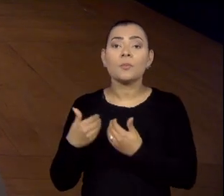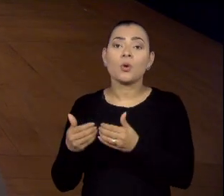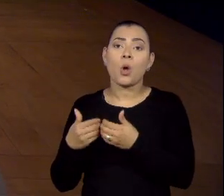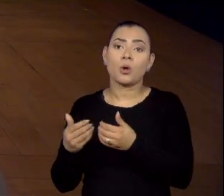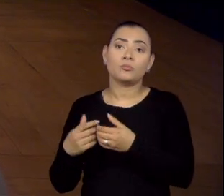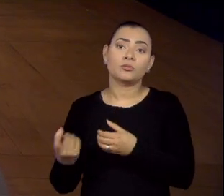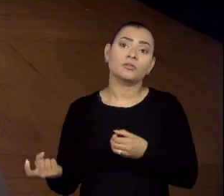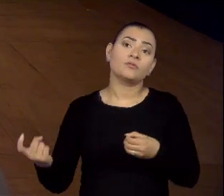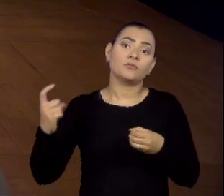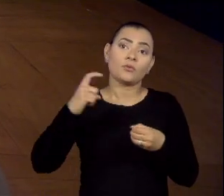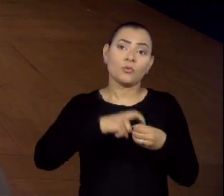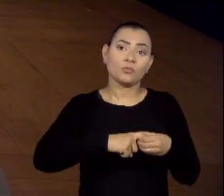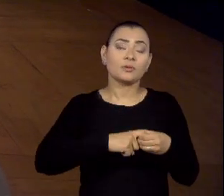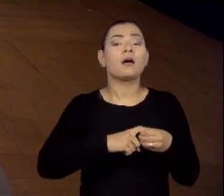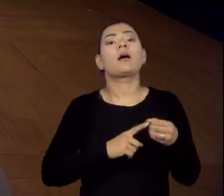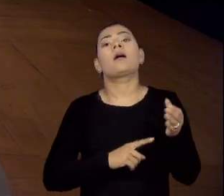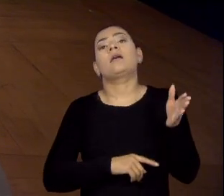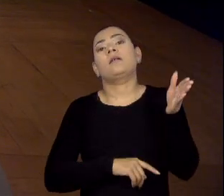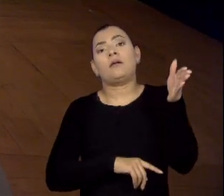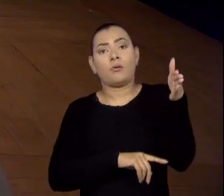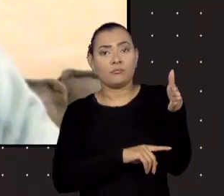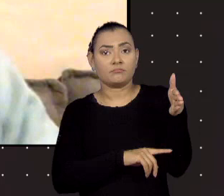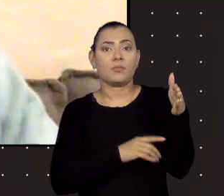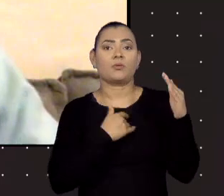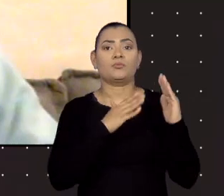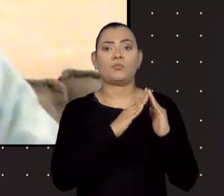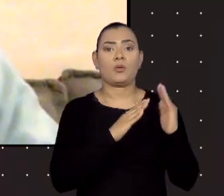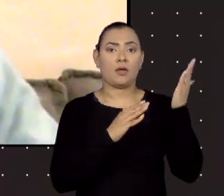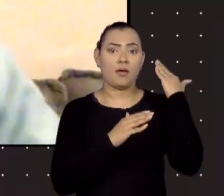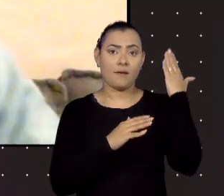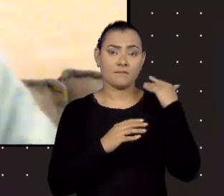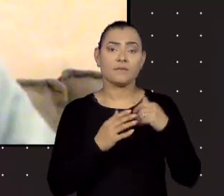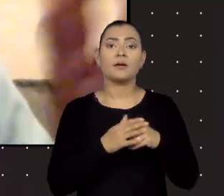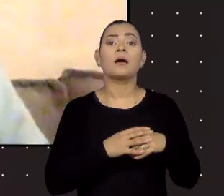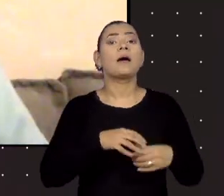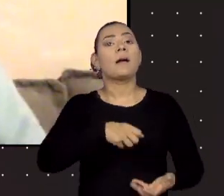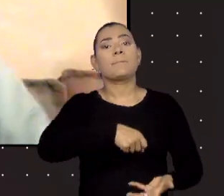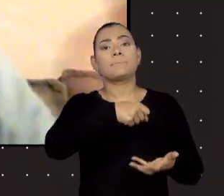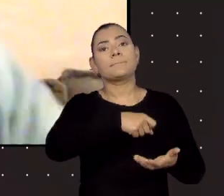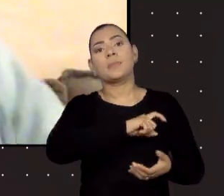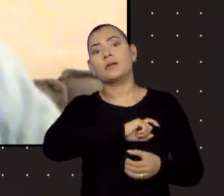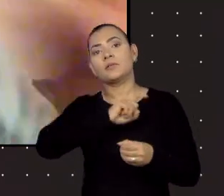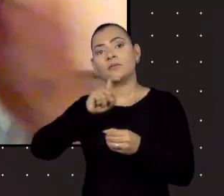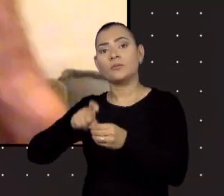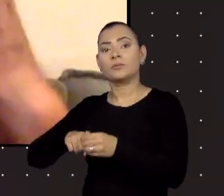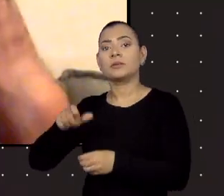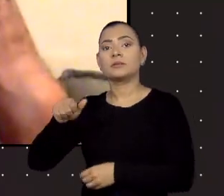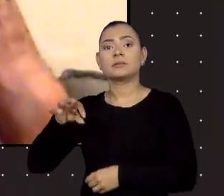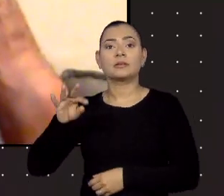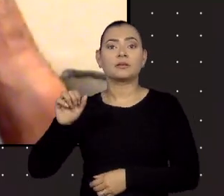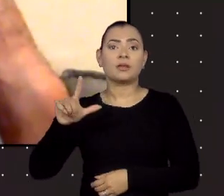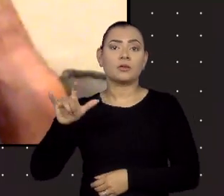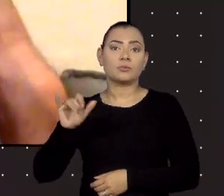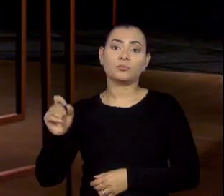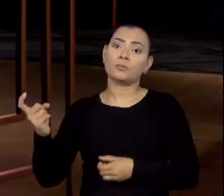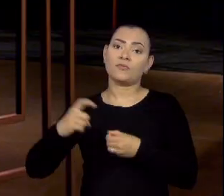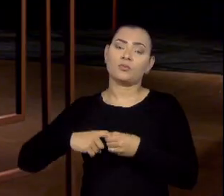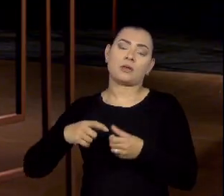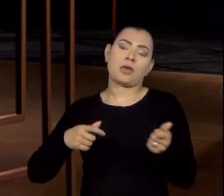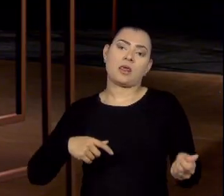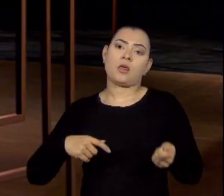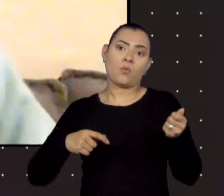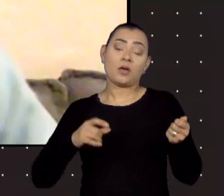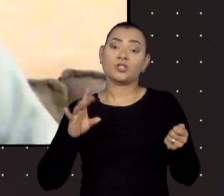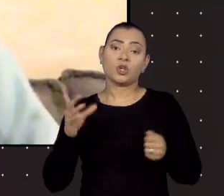ônibus, ir para uma pensão onde eu morava, pegar minha malha, ir para a Estação da Luz e voltar para Araraquara.